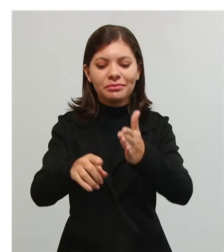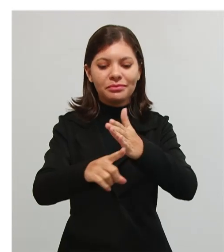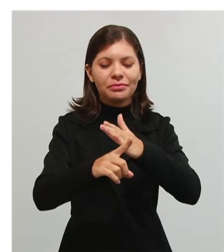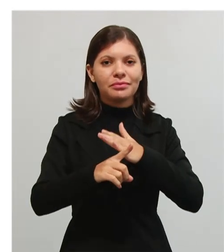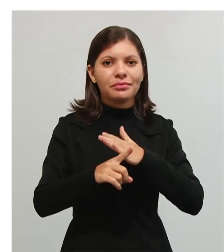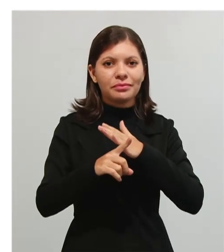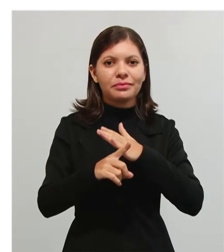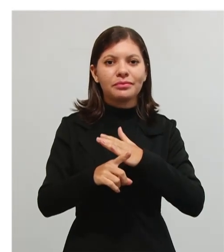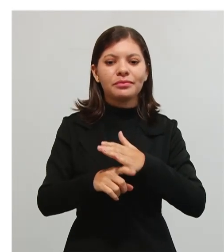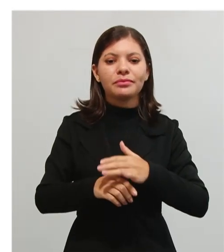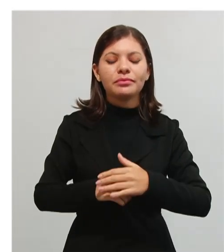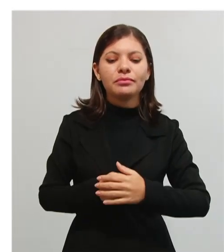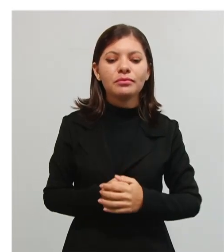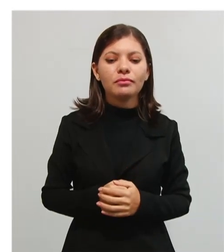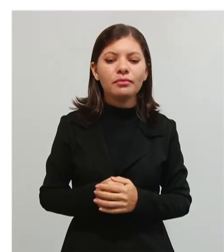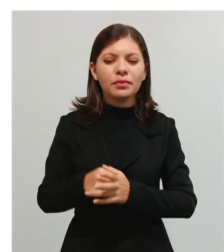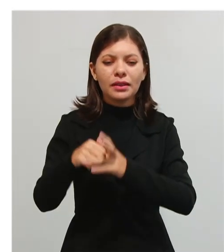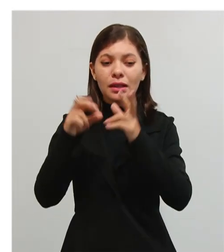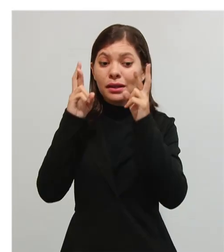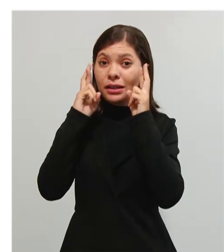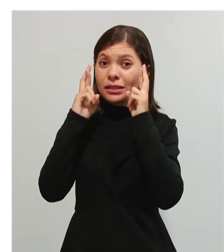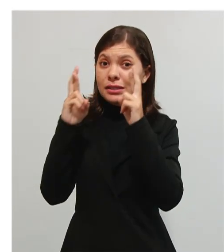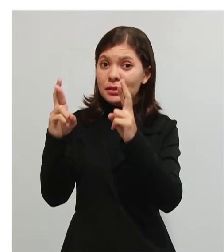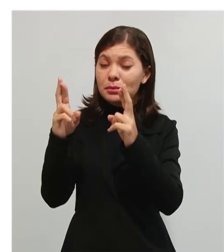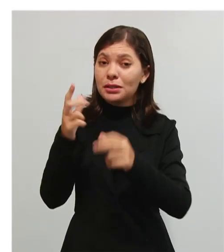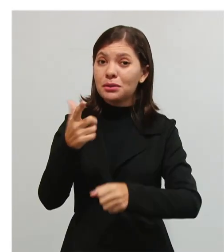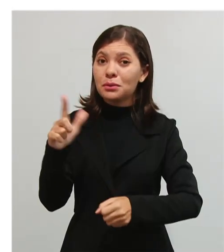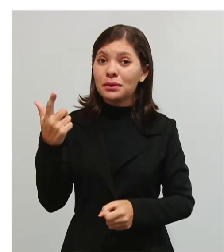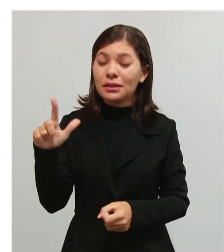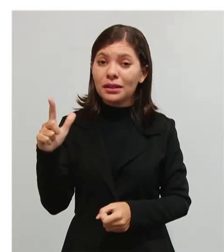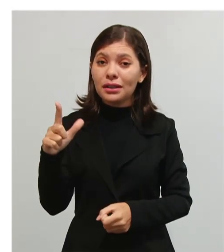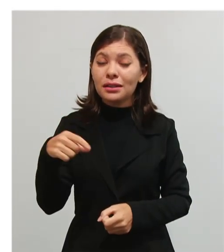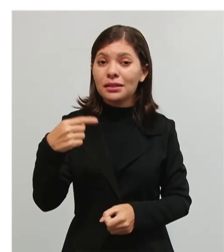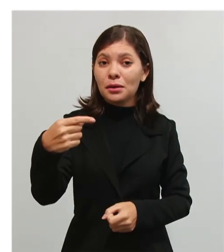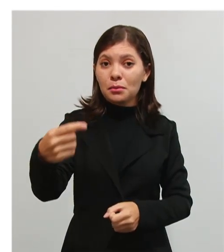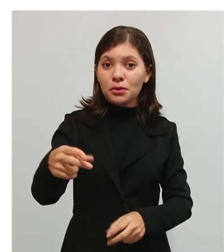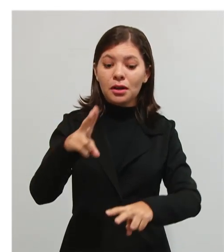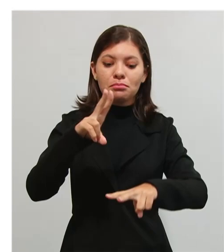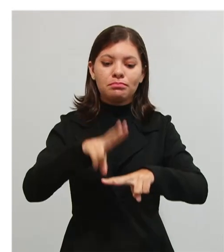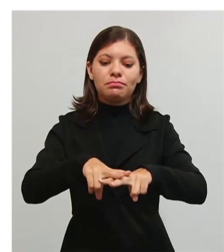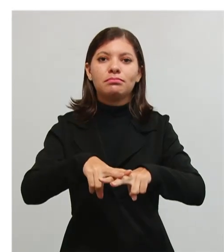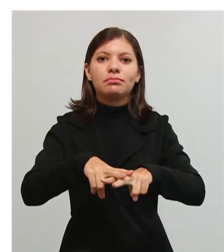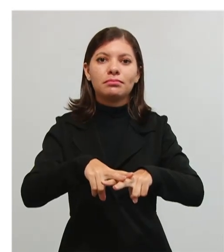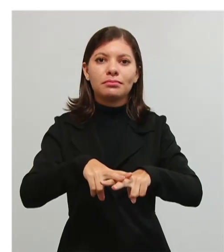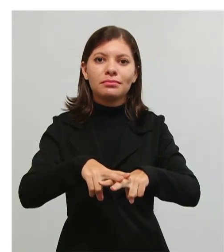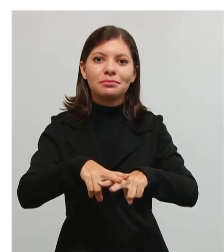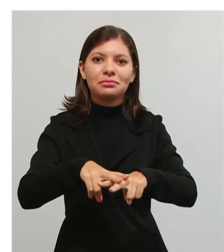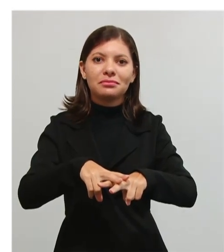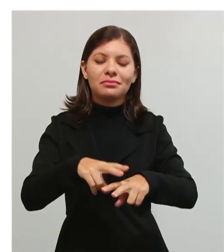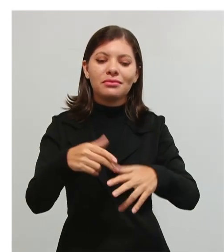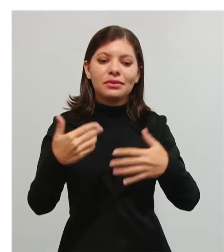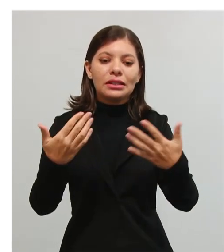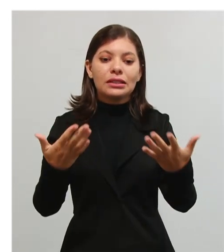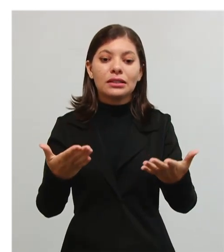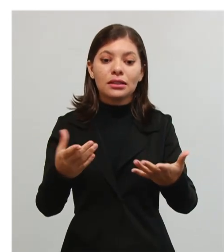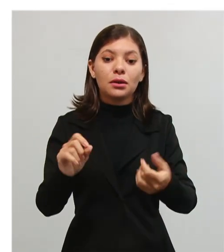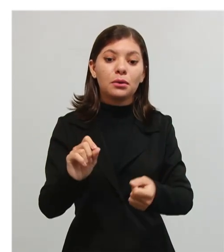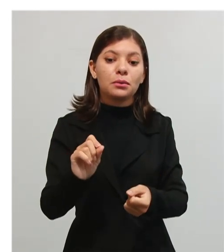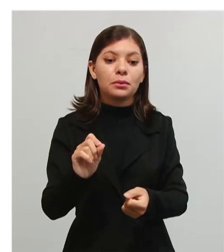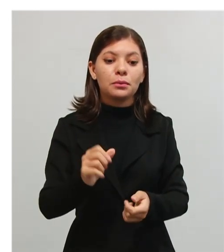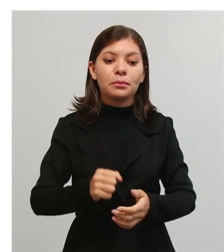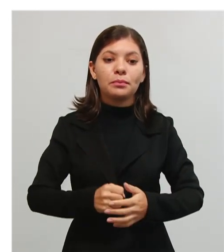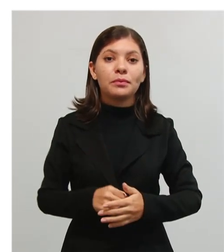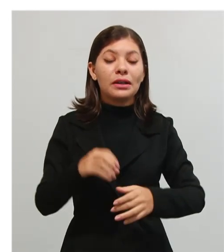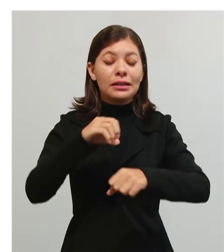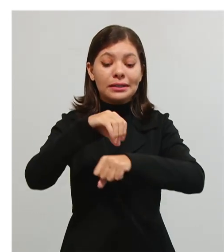Desrespeitar o CDC pode gerar multas ou até prisão. Portanto, essa é, sem dúvida,